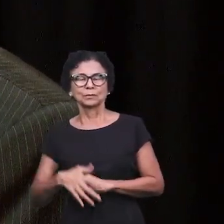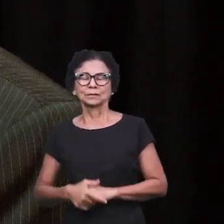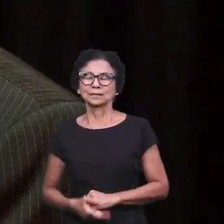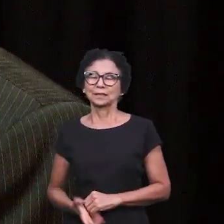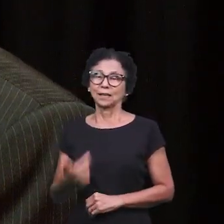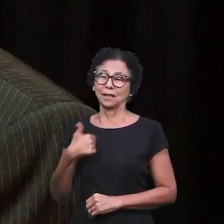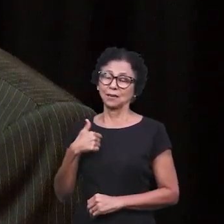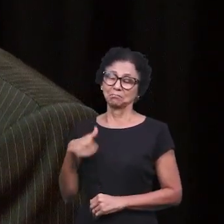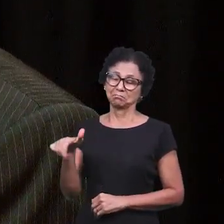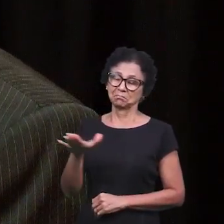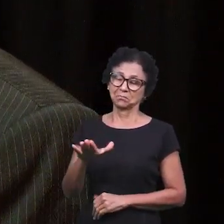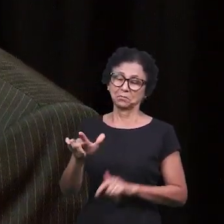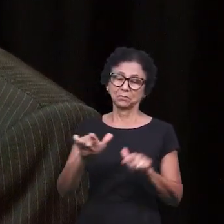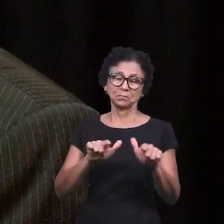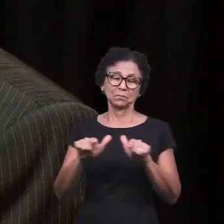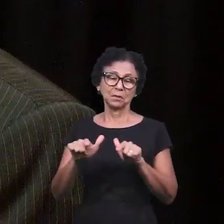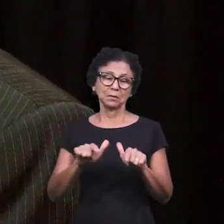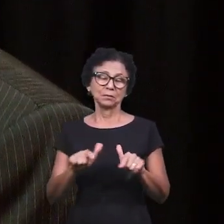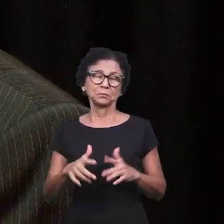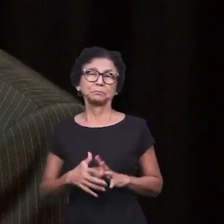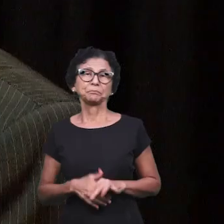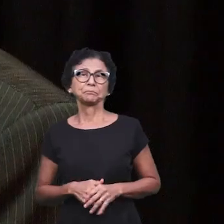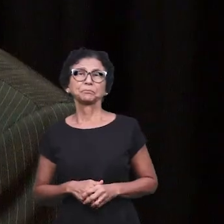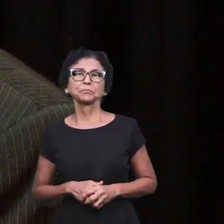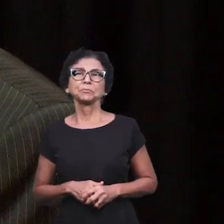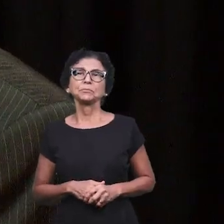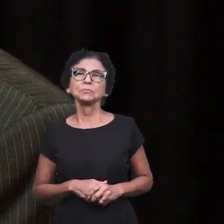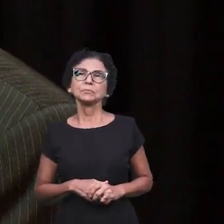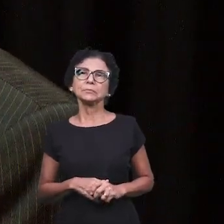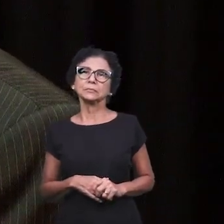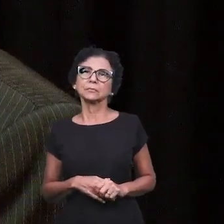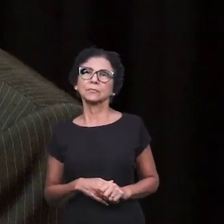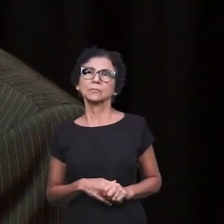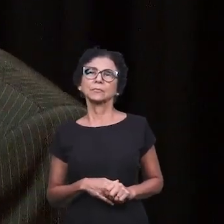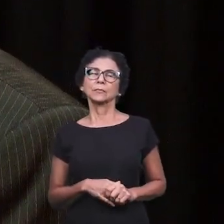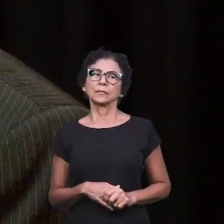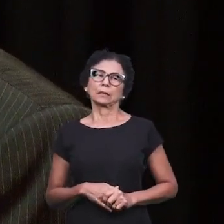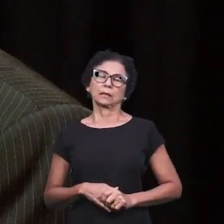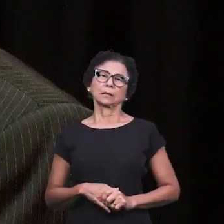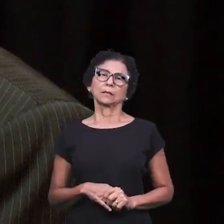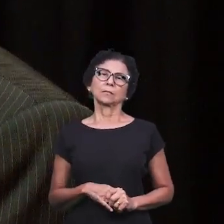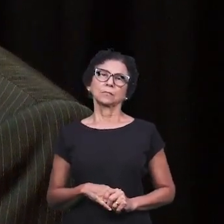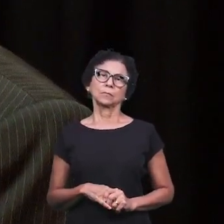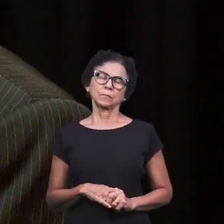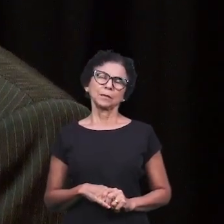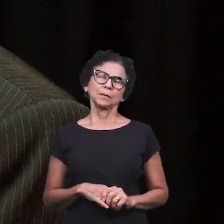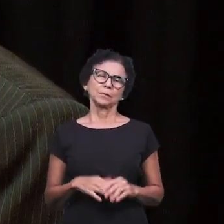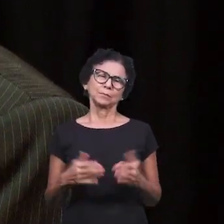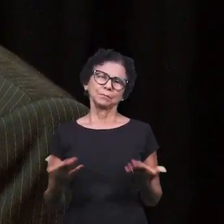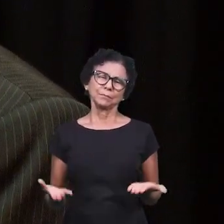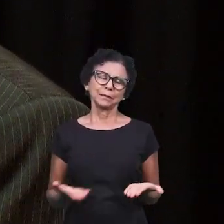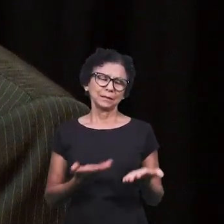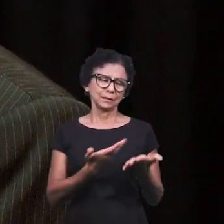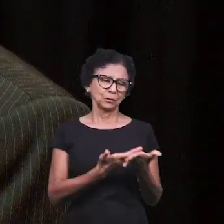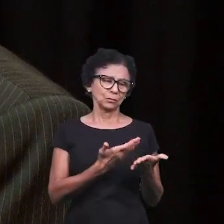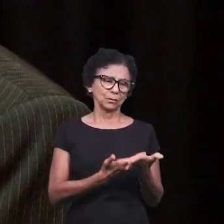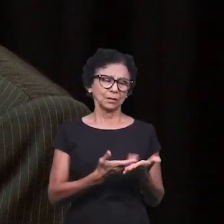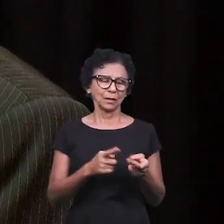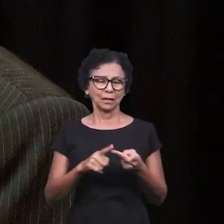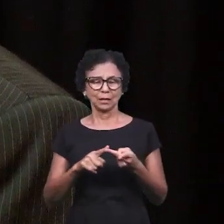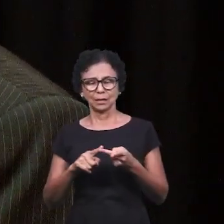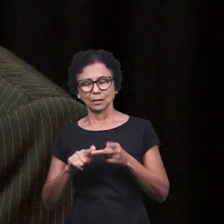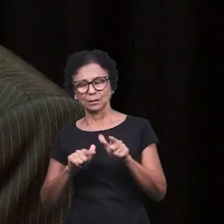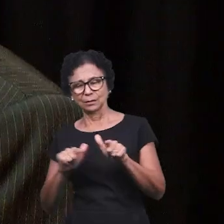Uhum. 2012, estava eu lá no meu ambiente de trabalho, então para ter uma condição melhor de